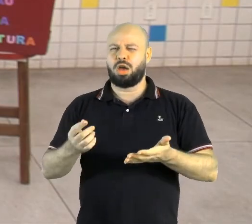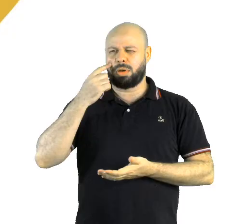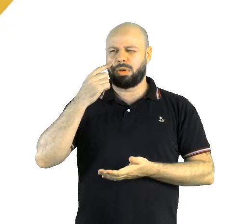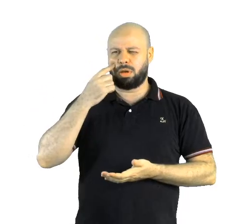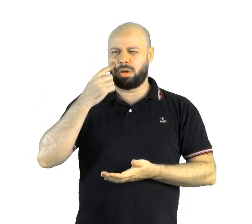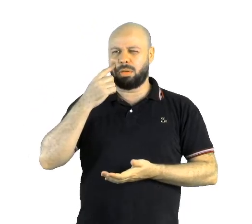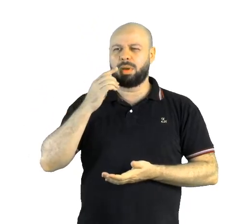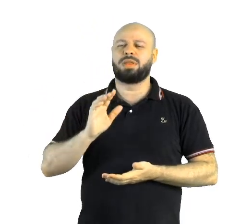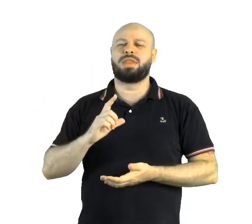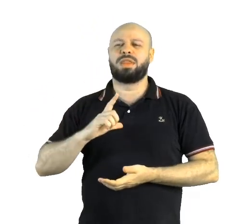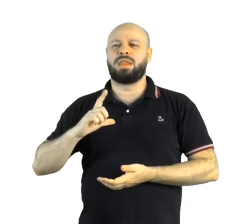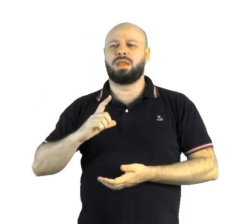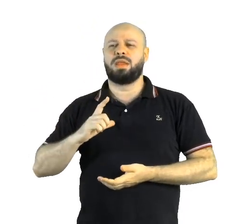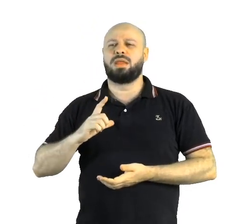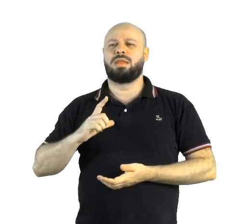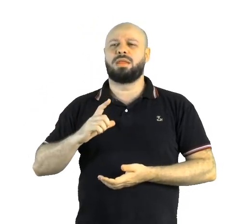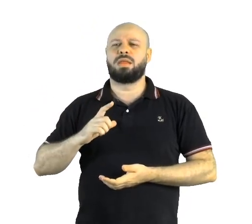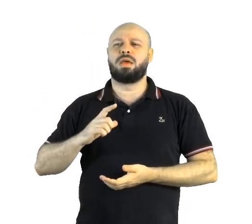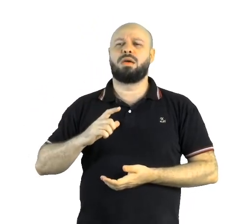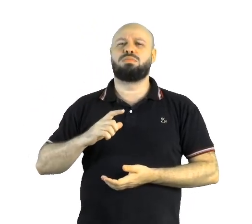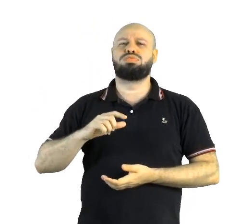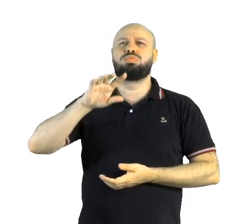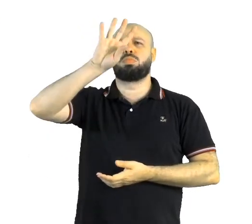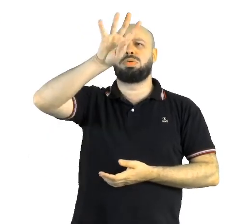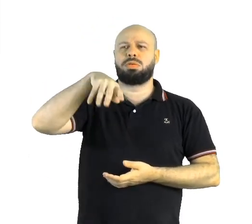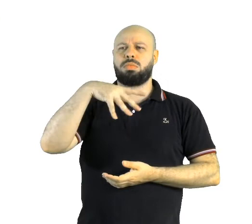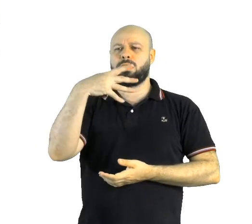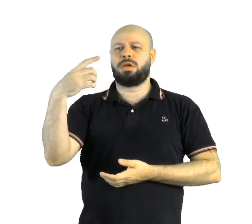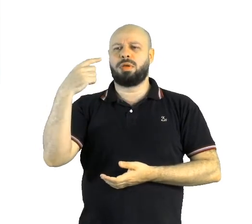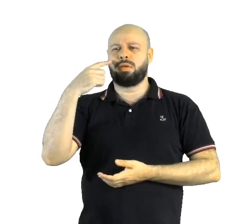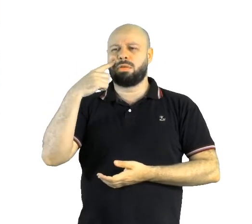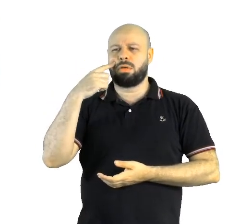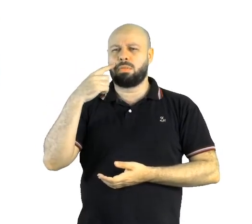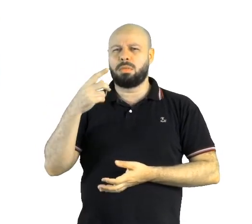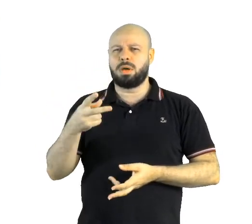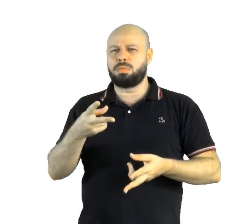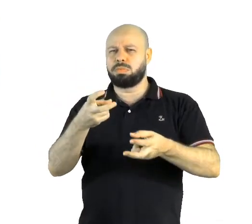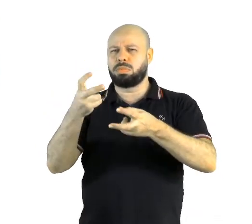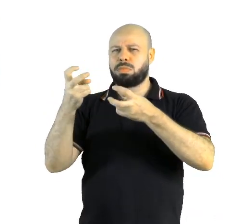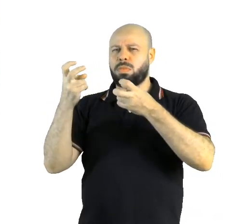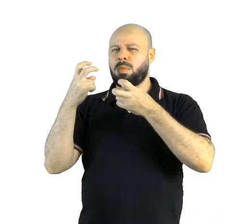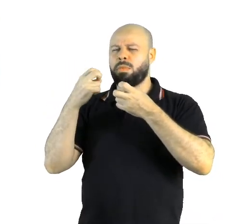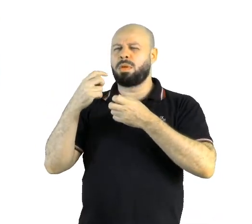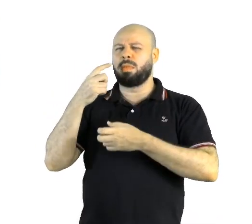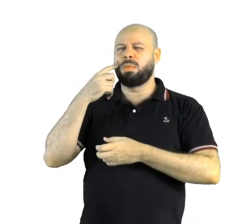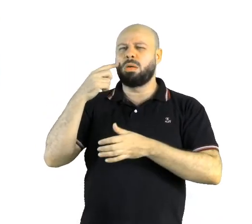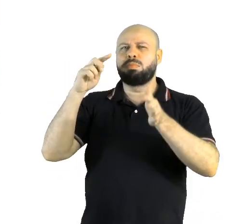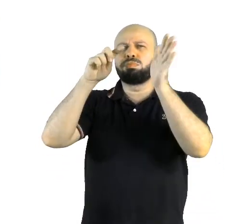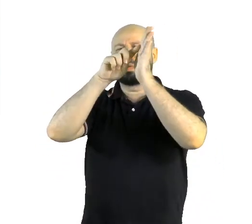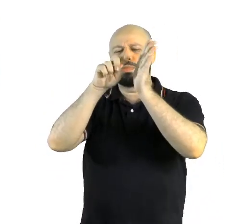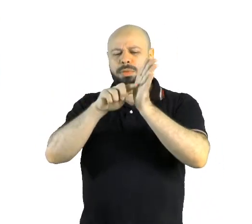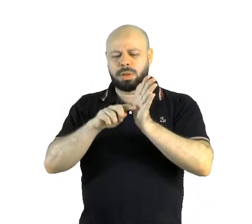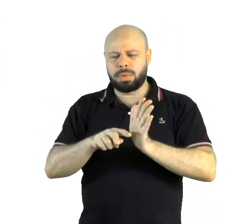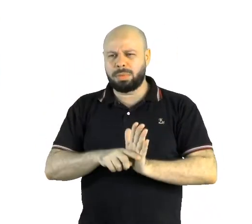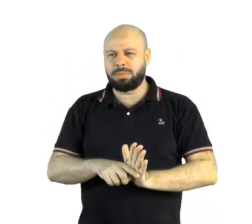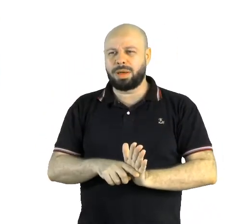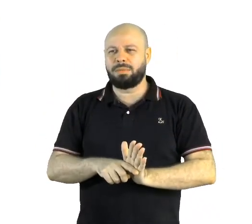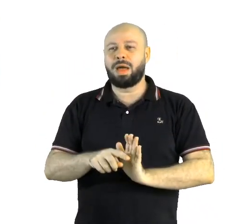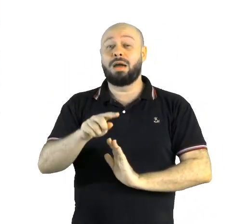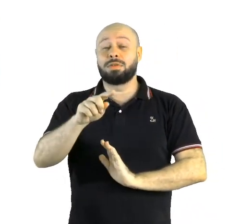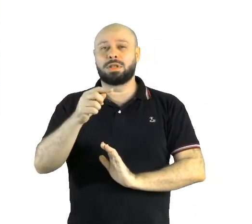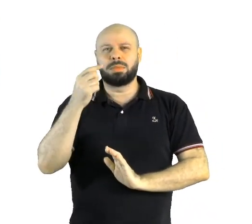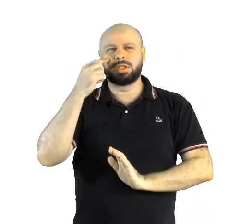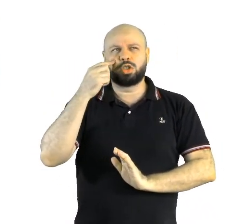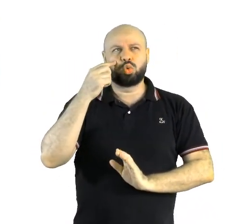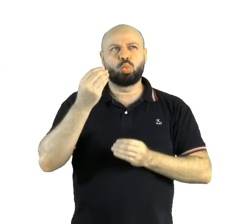texto. Para que essa tabela? Vocês vão observar os dados que tem nessa tabela para produzir o seu